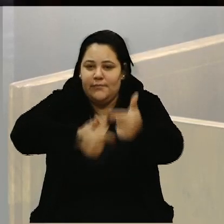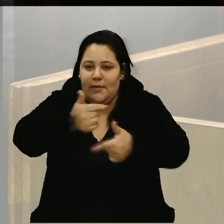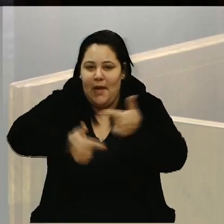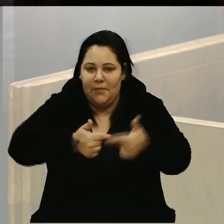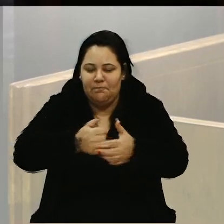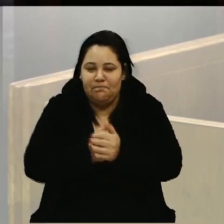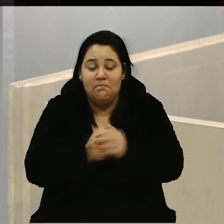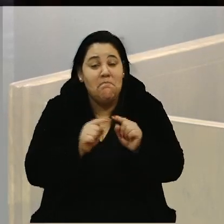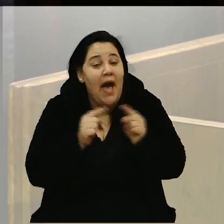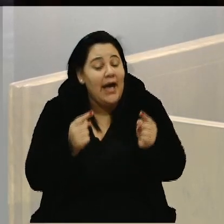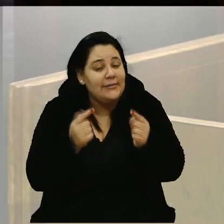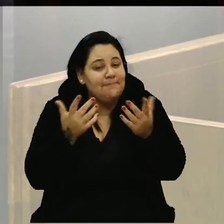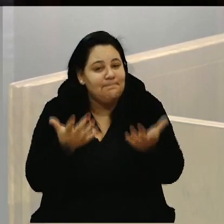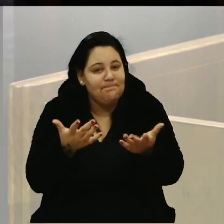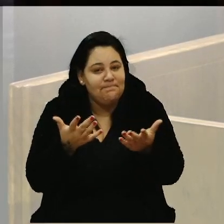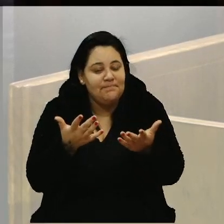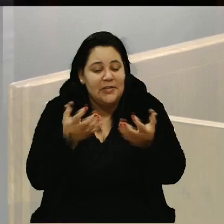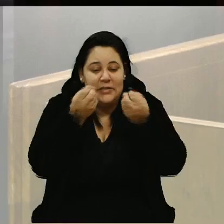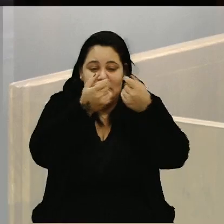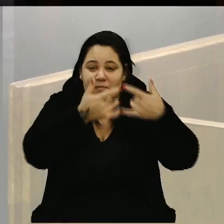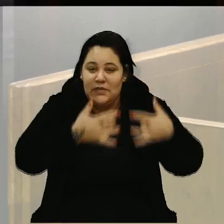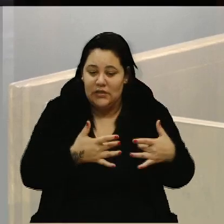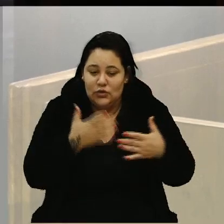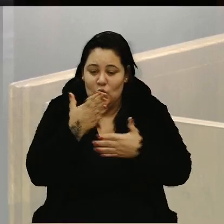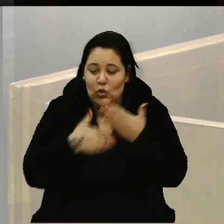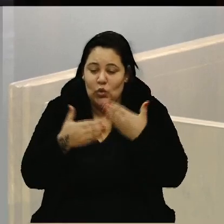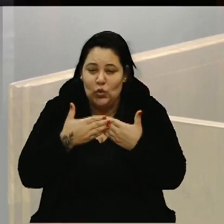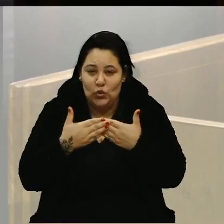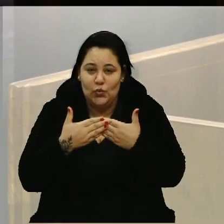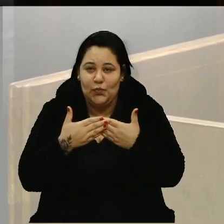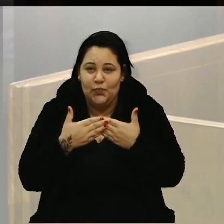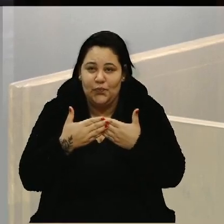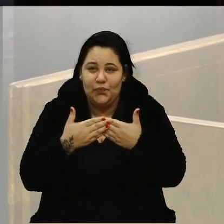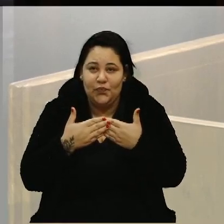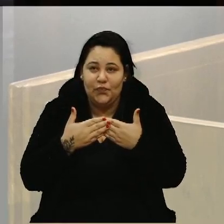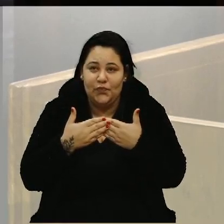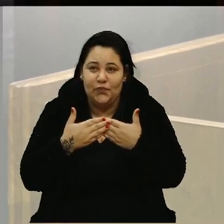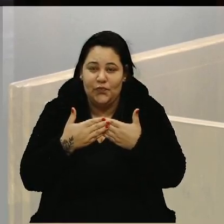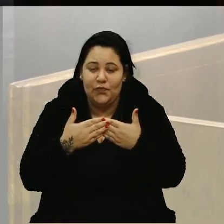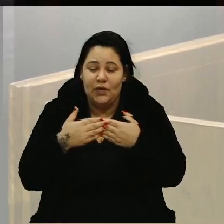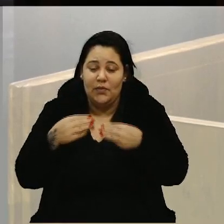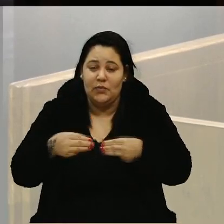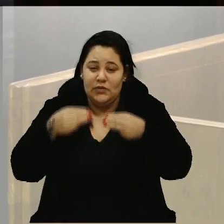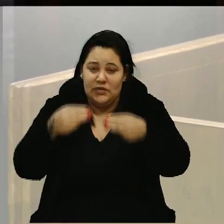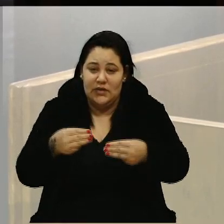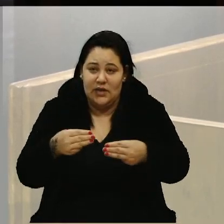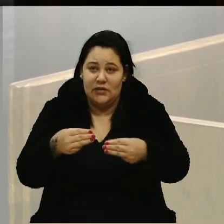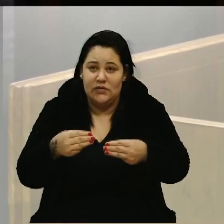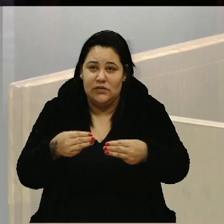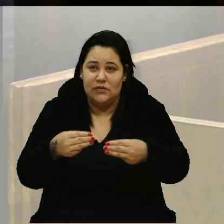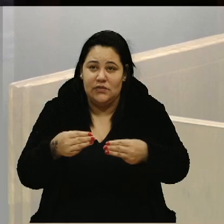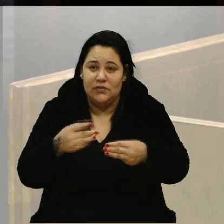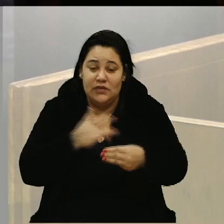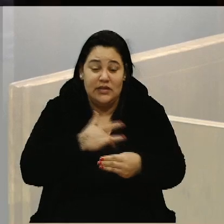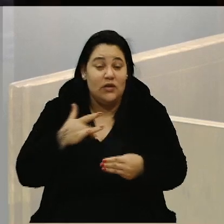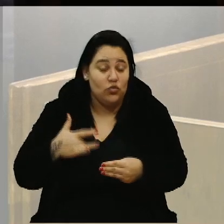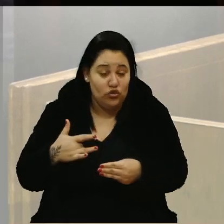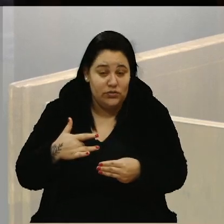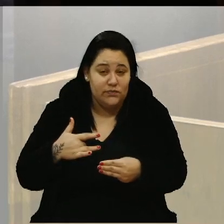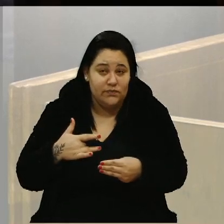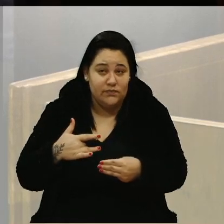No entanto, diante dos desdobramentos dados pelo Ministério da Saúde,